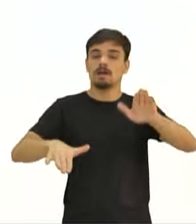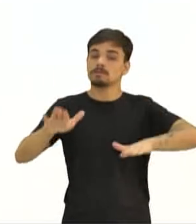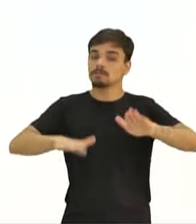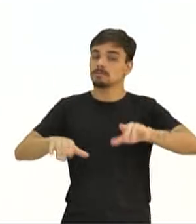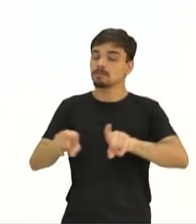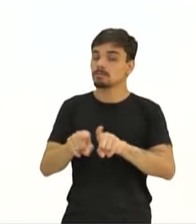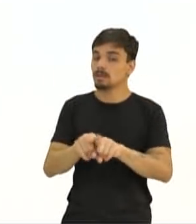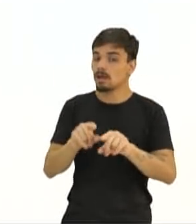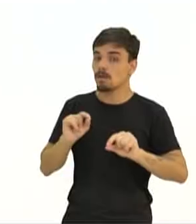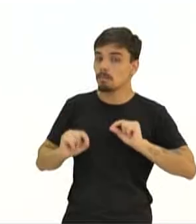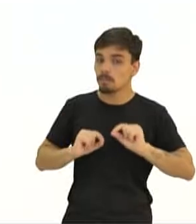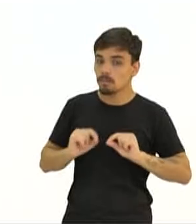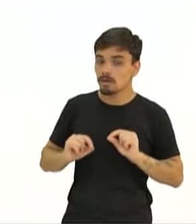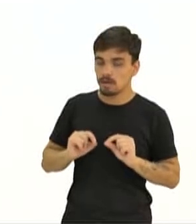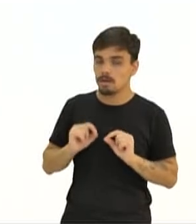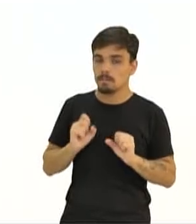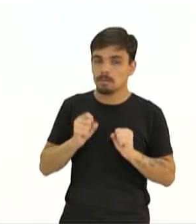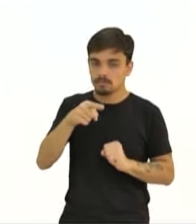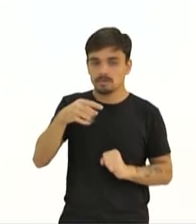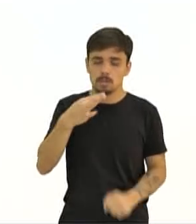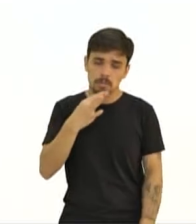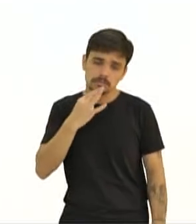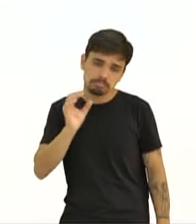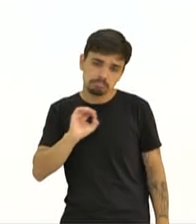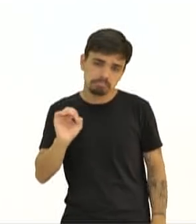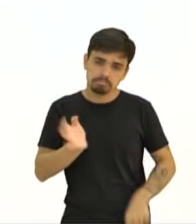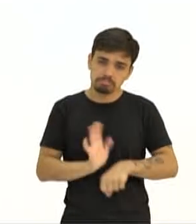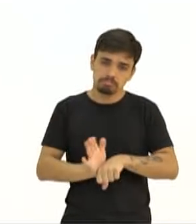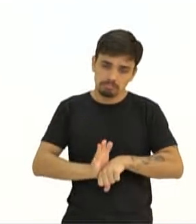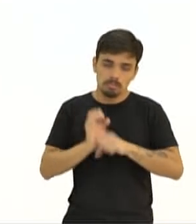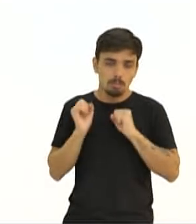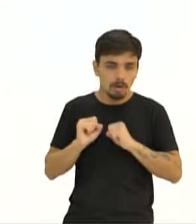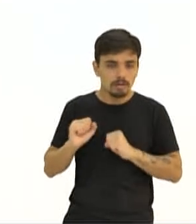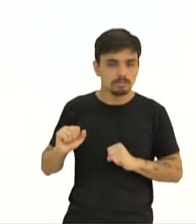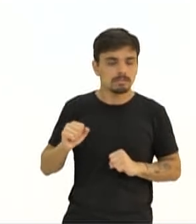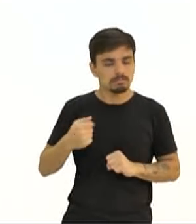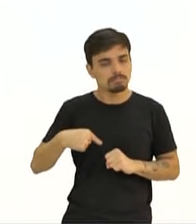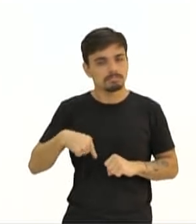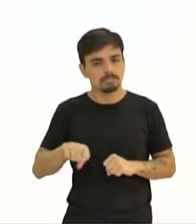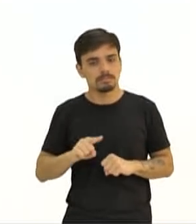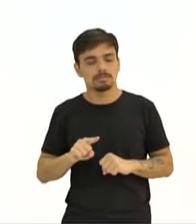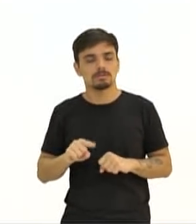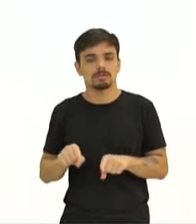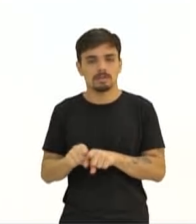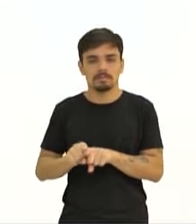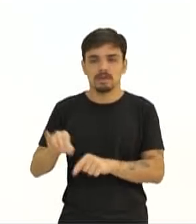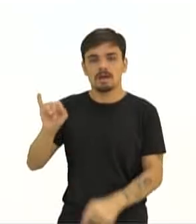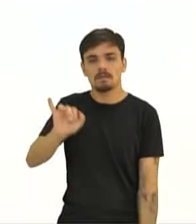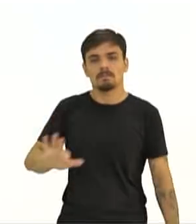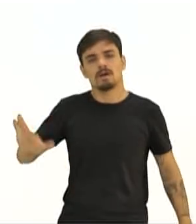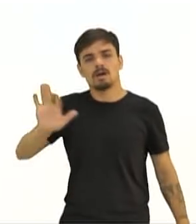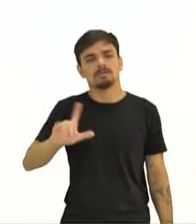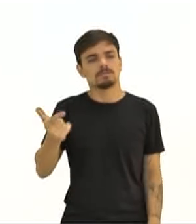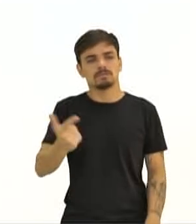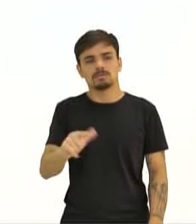Talvez, pode ser, que você não conheça esse filme, que essa imagem não